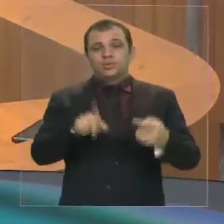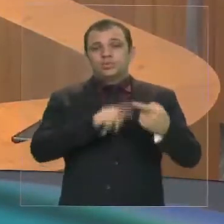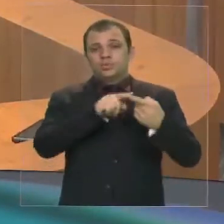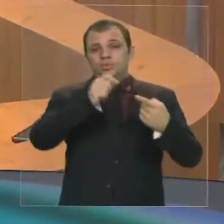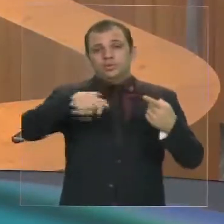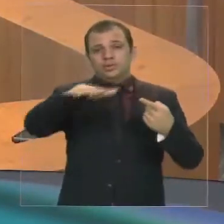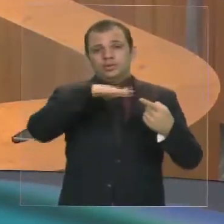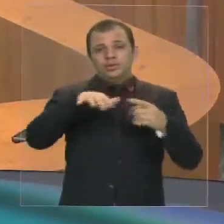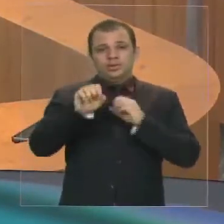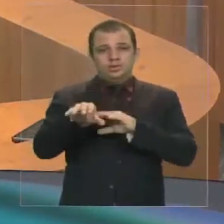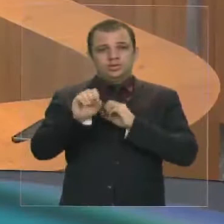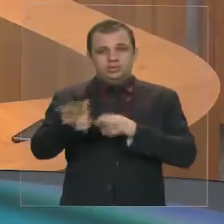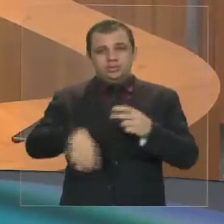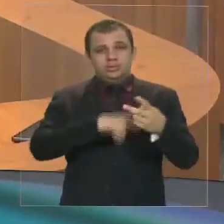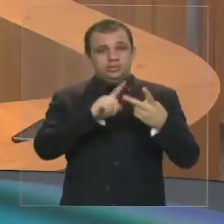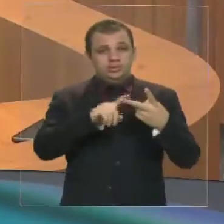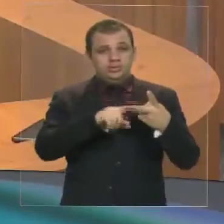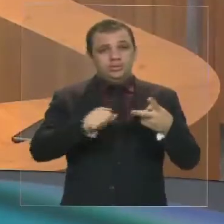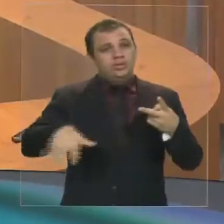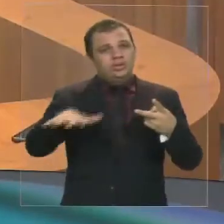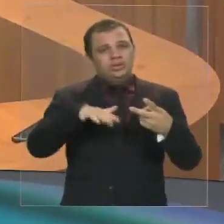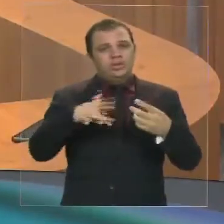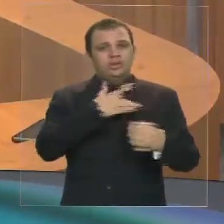outro na área de saúde. Na educação,